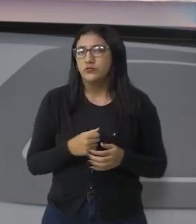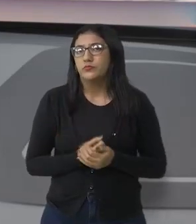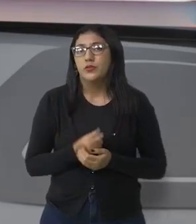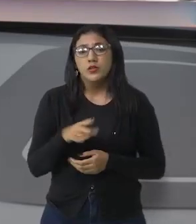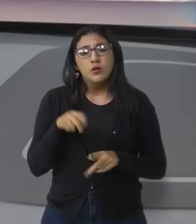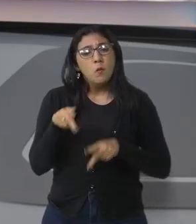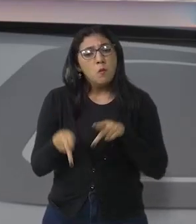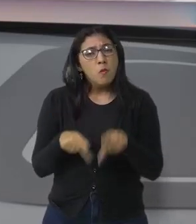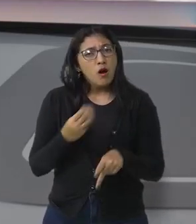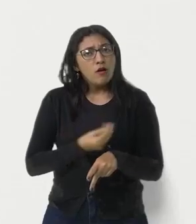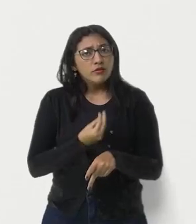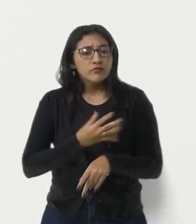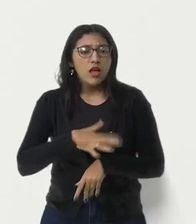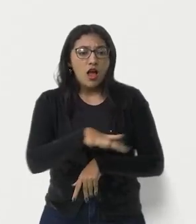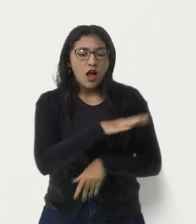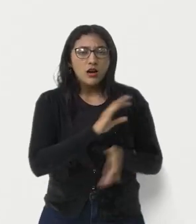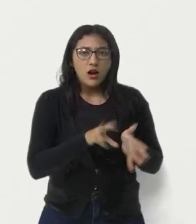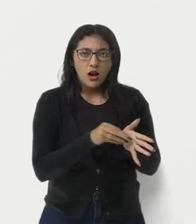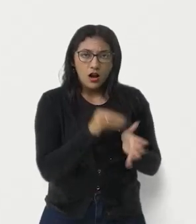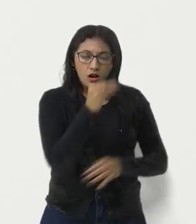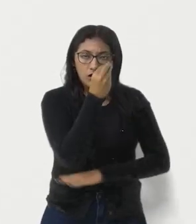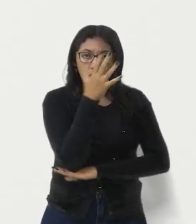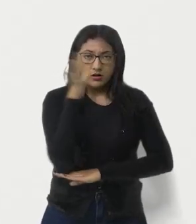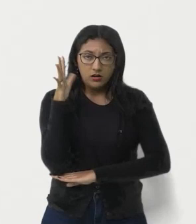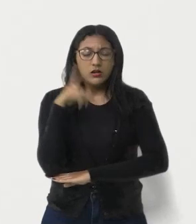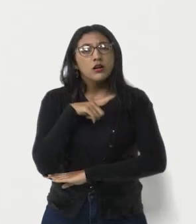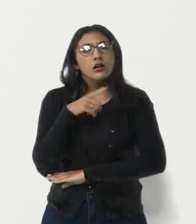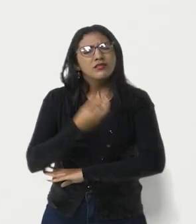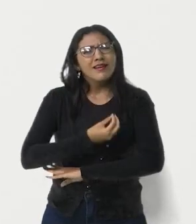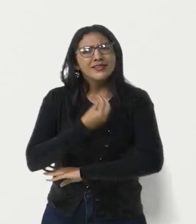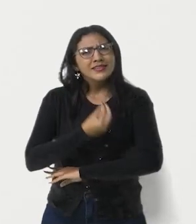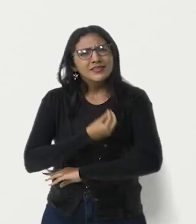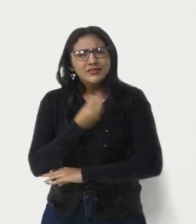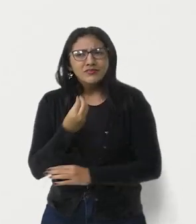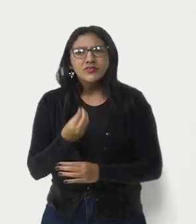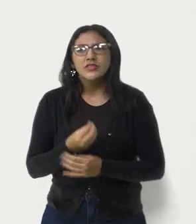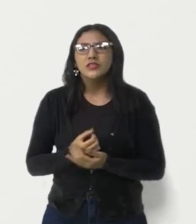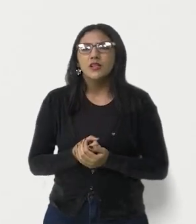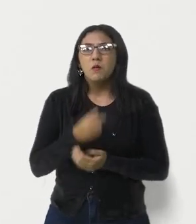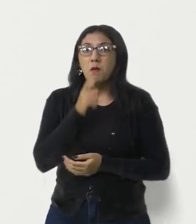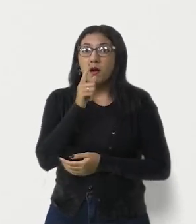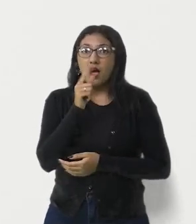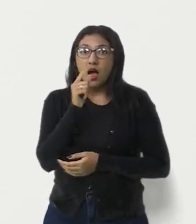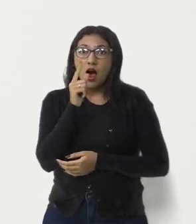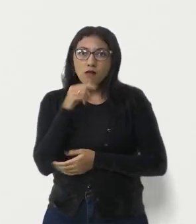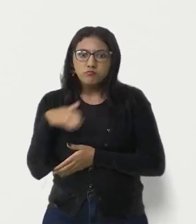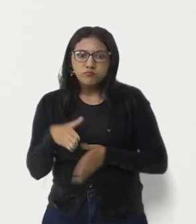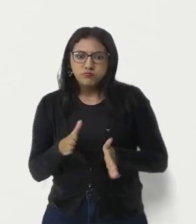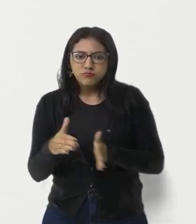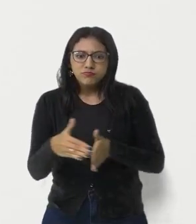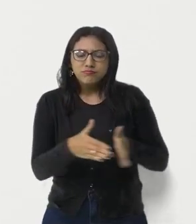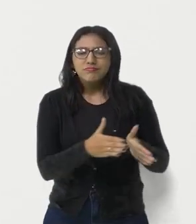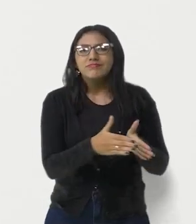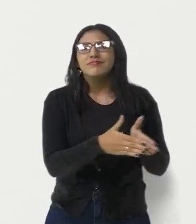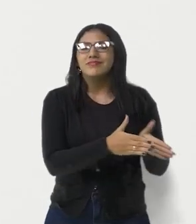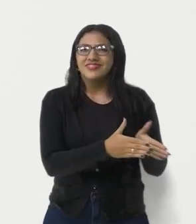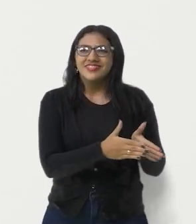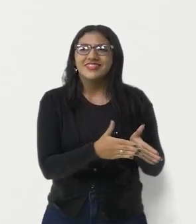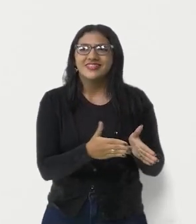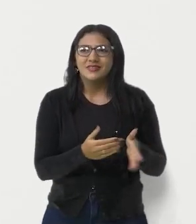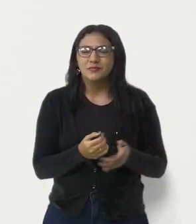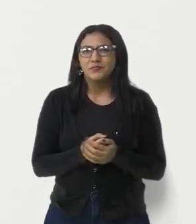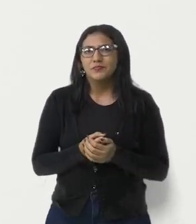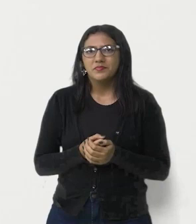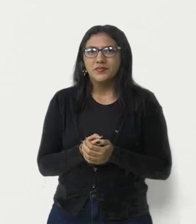populações que vivem na região amazônica têm também a vida marcada pelas águas da bacia amazônica. Então, aí